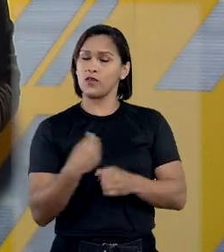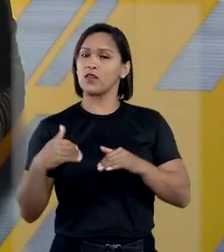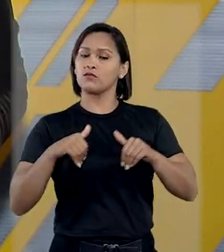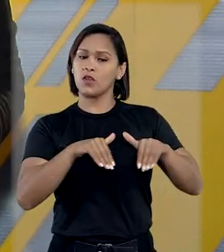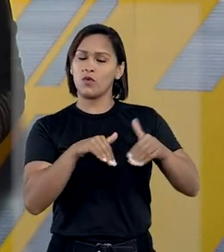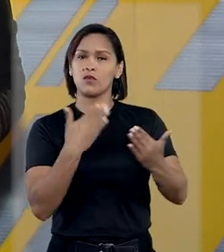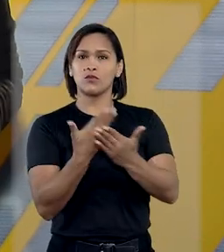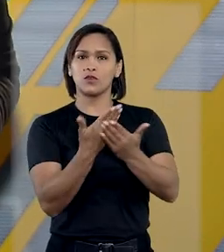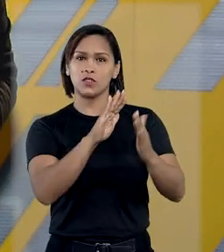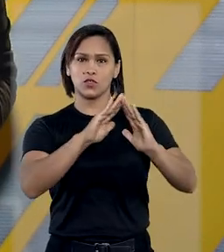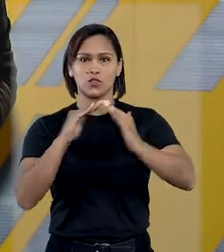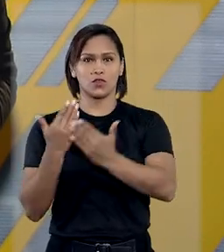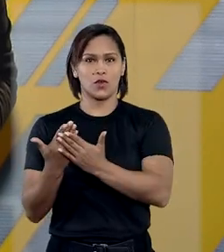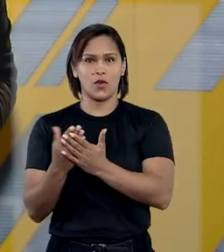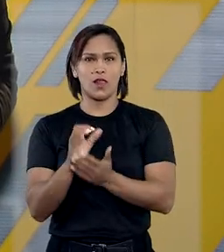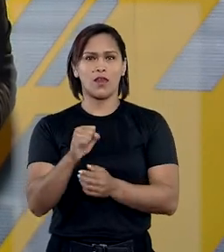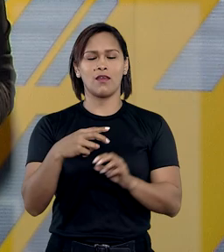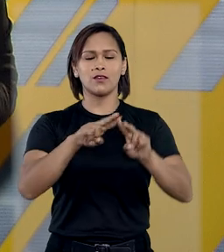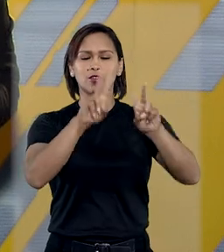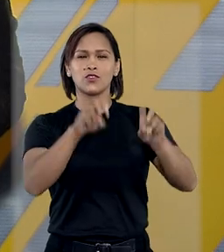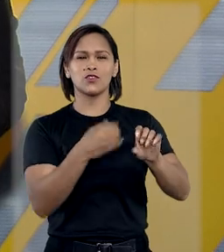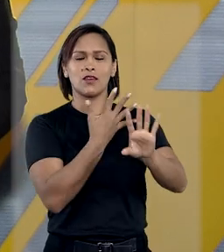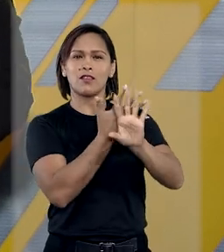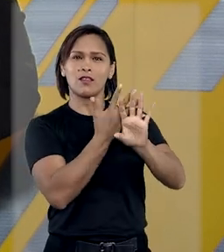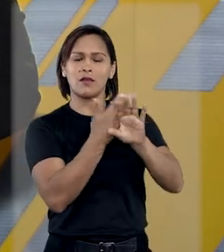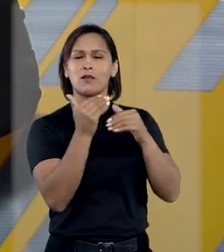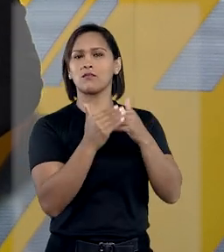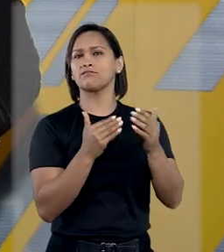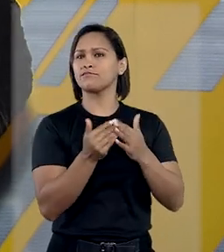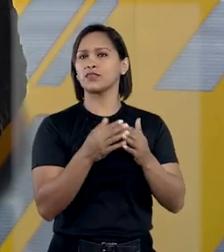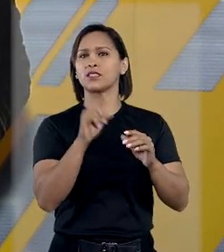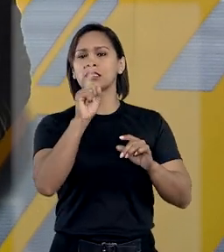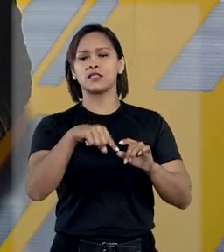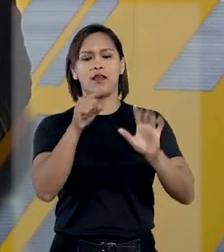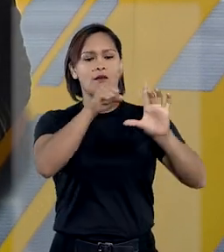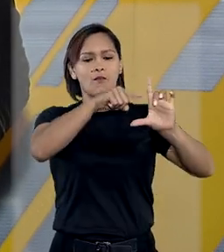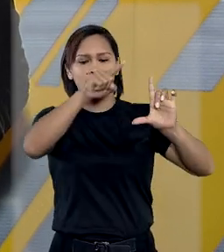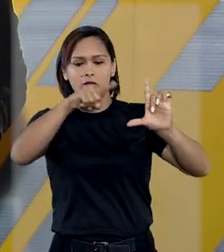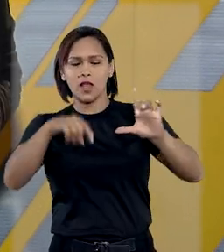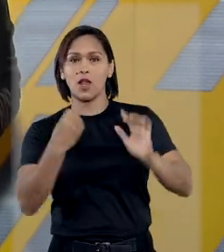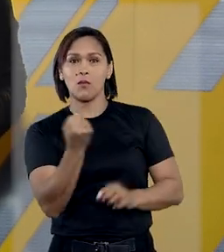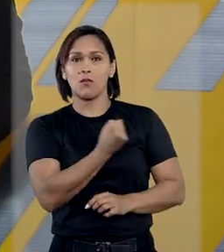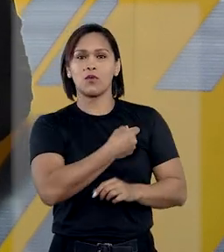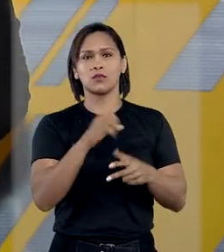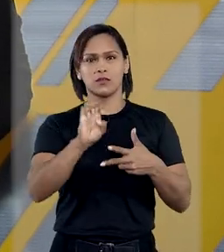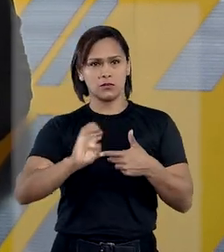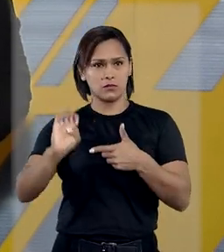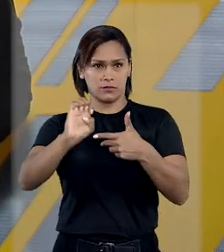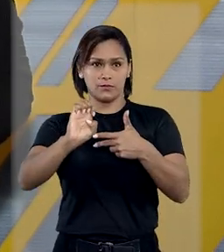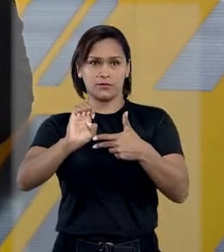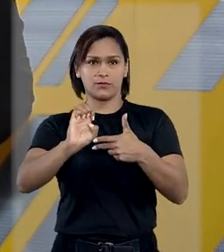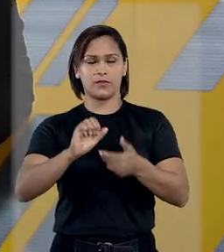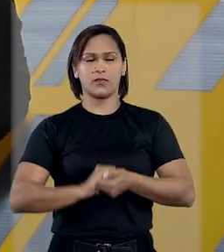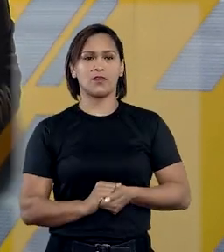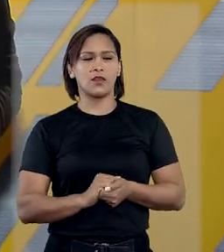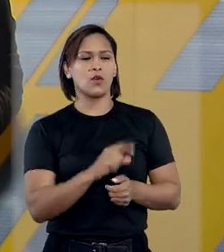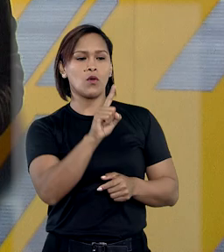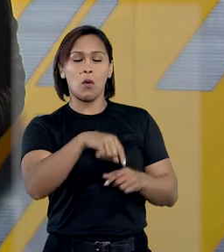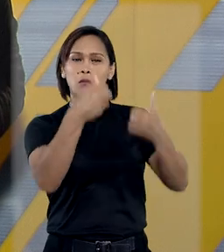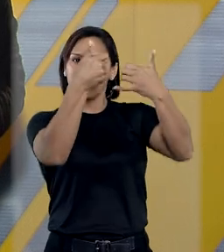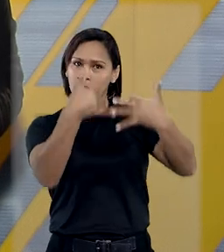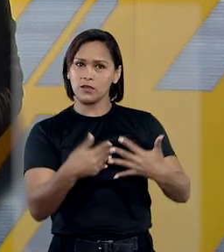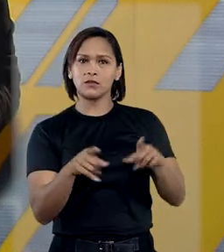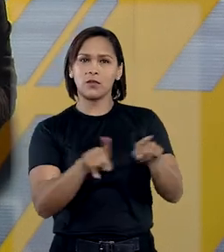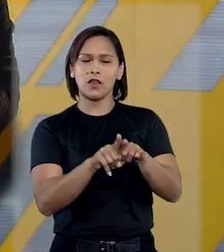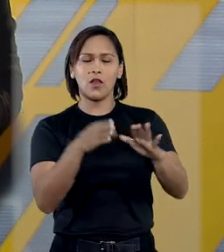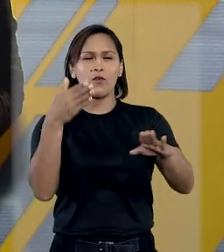idade escolar a permanência no regime de teletrabalho, independentemente da escala definida pelo Poder Executivo. Segundo o